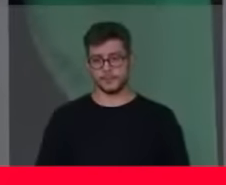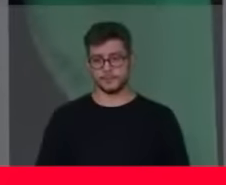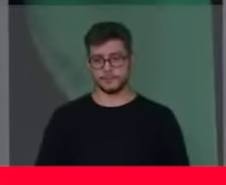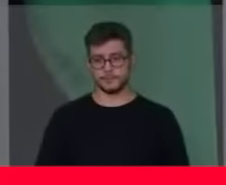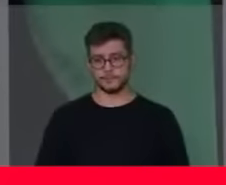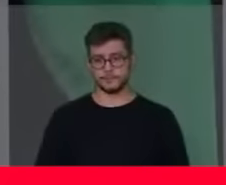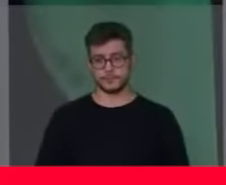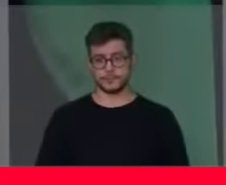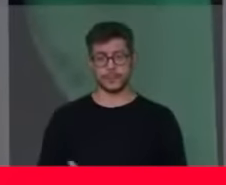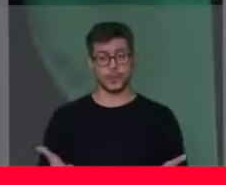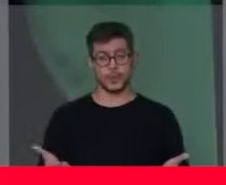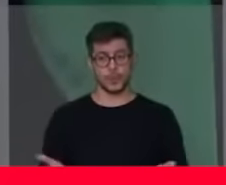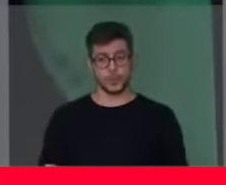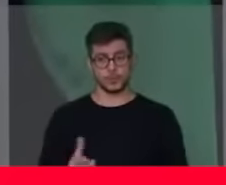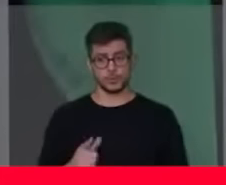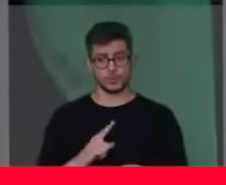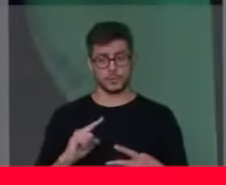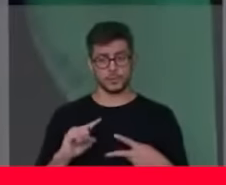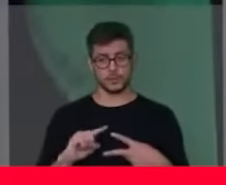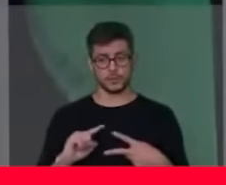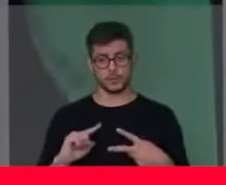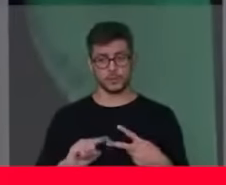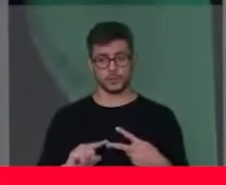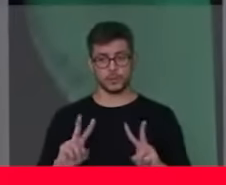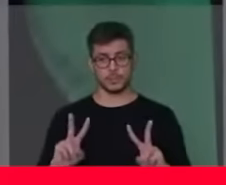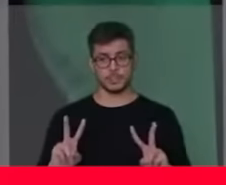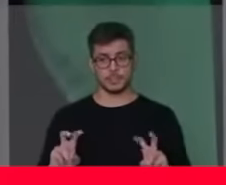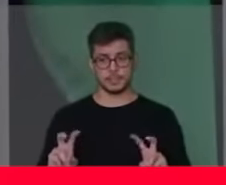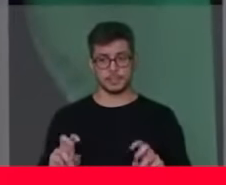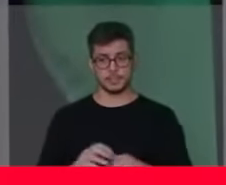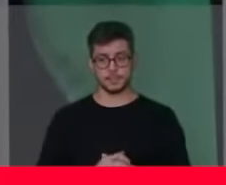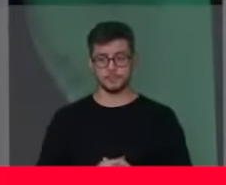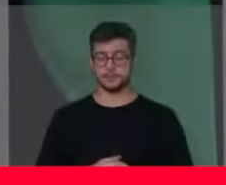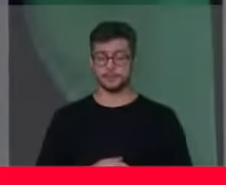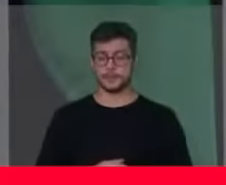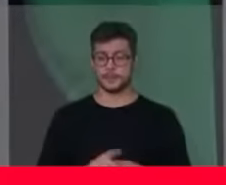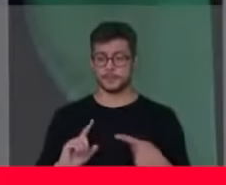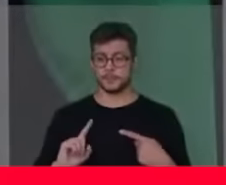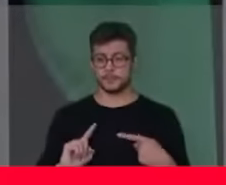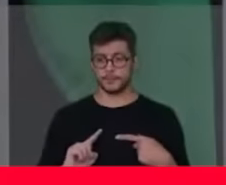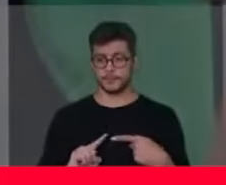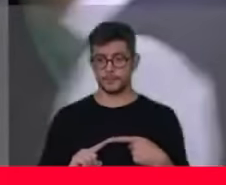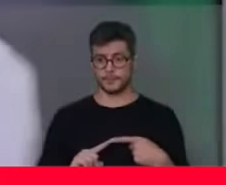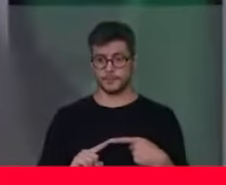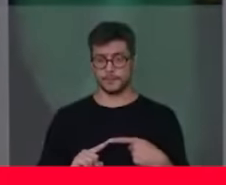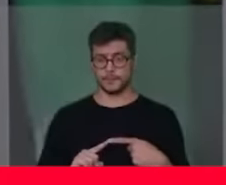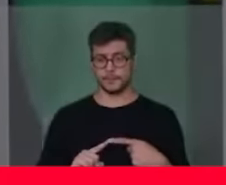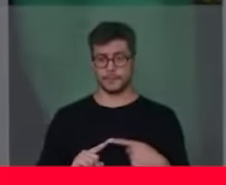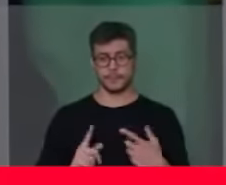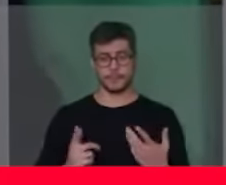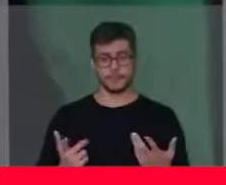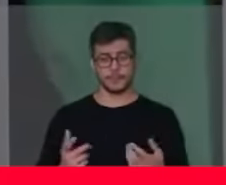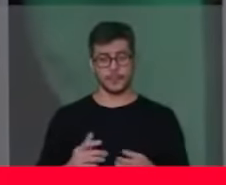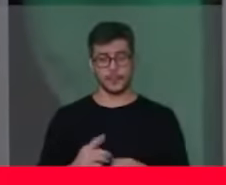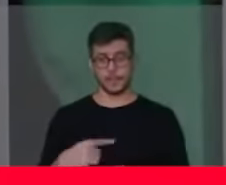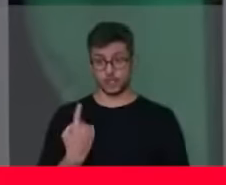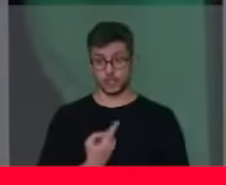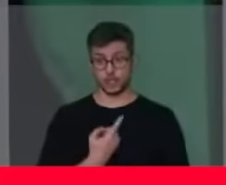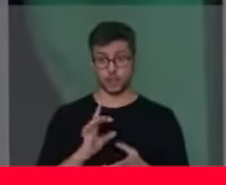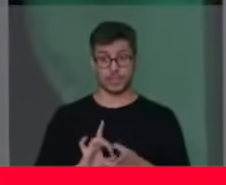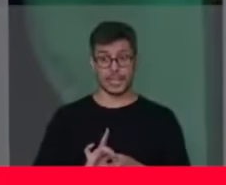Hoje eu trago aqui dois temas, mas o primeiro que eu quero falar é da nossa liberdade ameaçada. Então, eu acho que